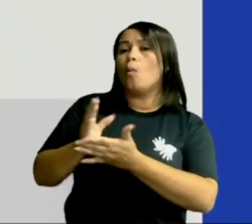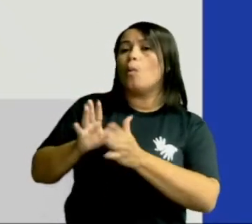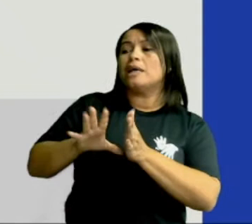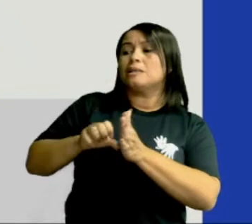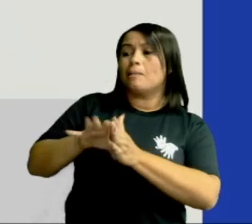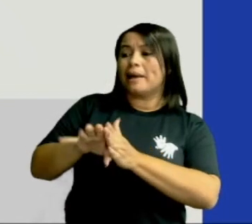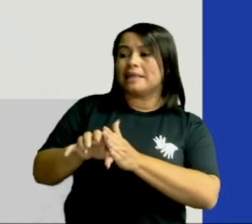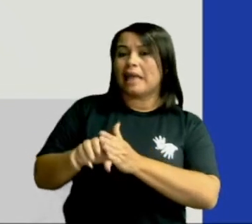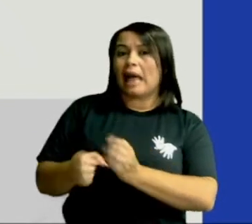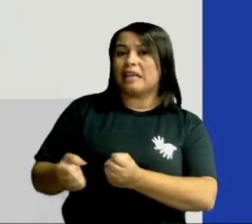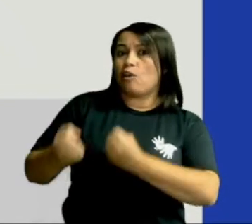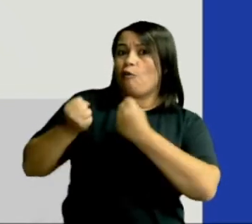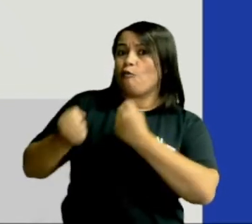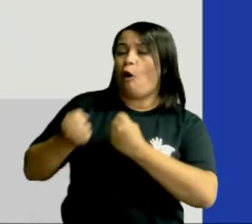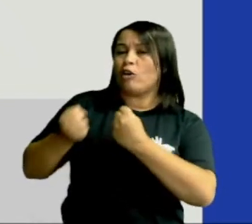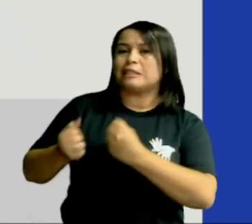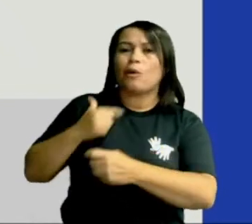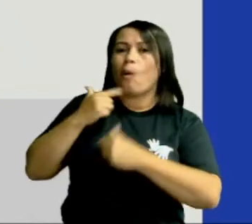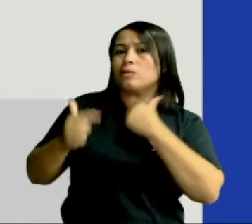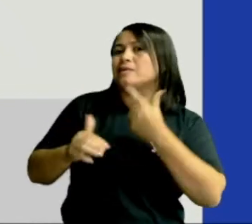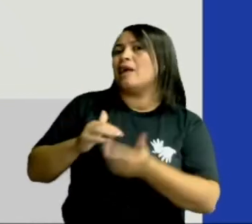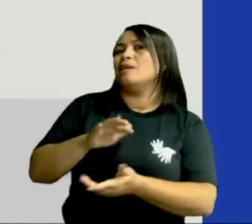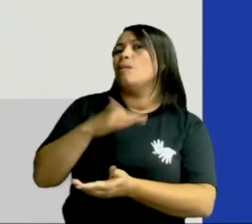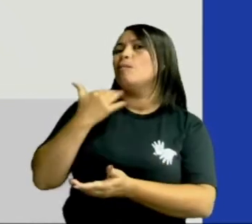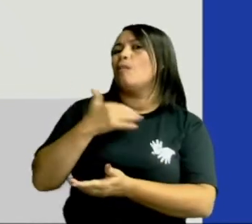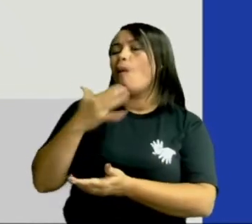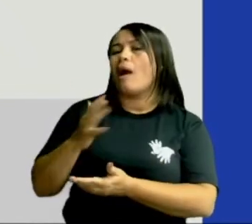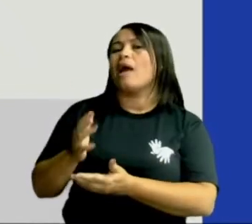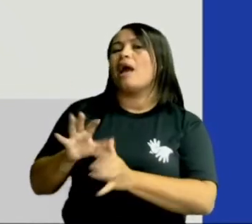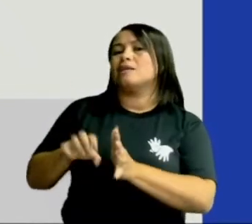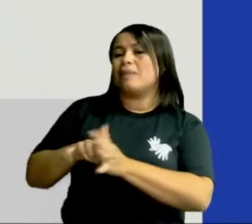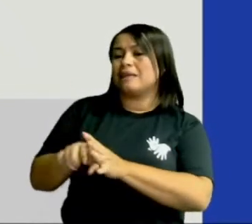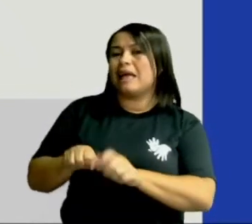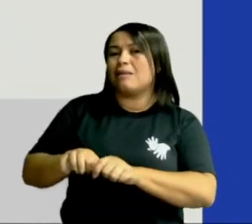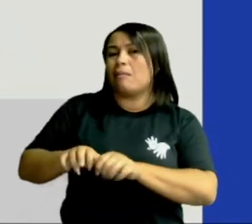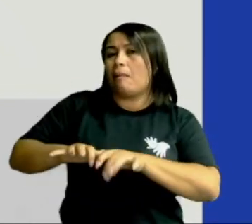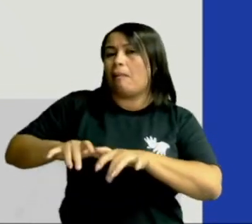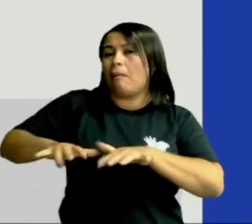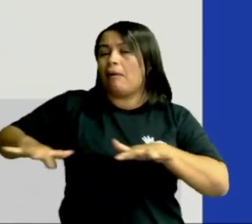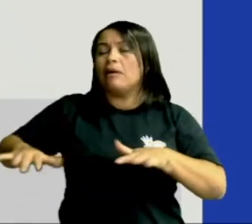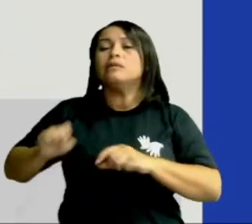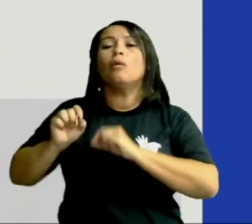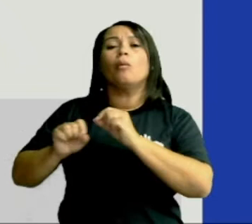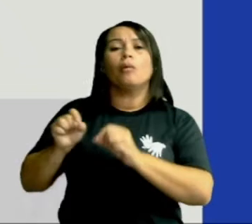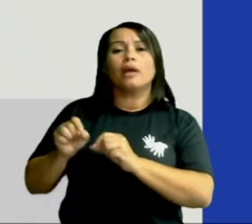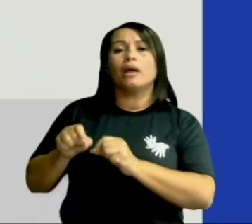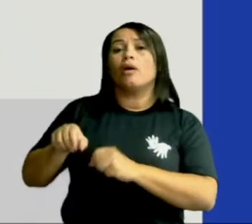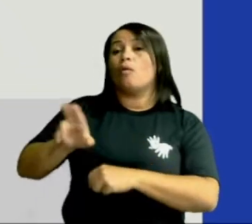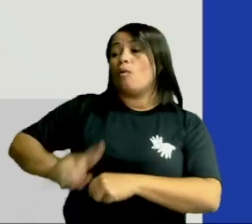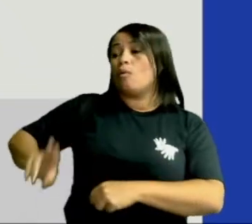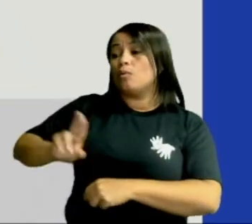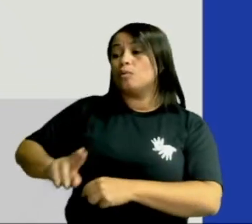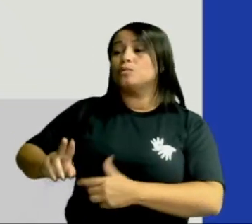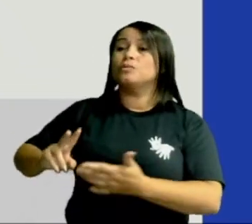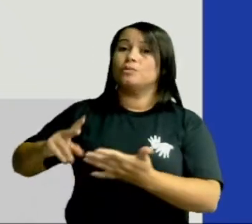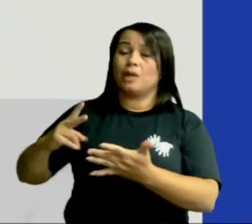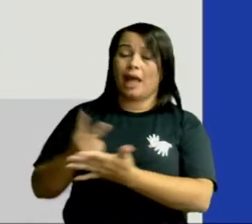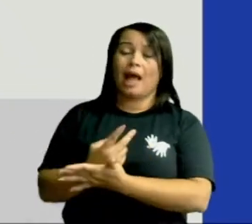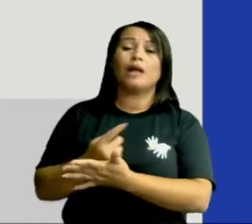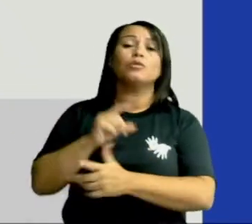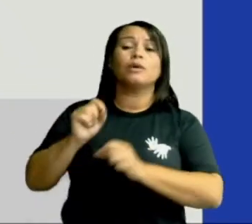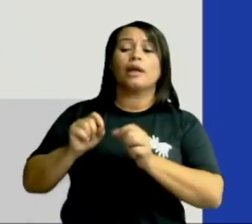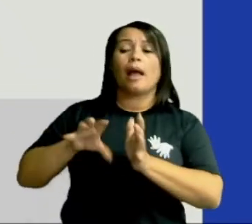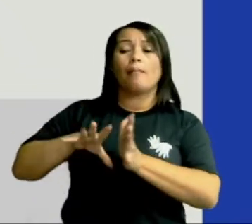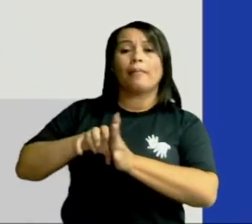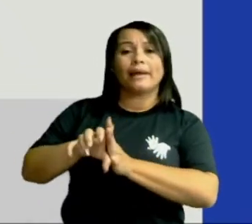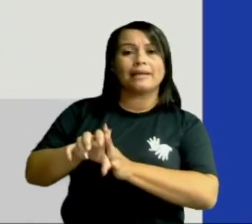a esses medicamentos. As bactérias já nasceram resistentes, mas com o uso inadvertido, essa bactéria